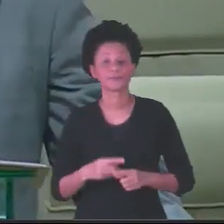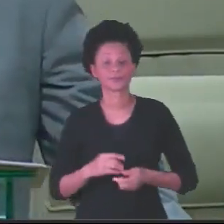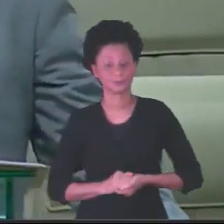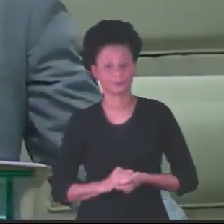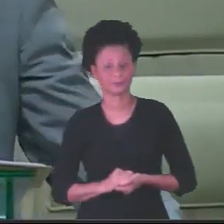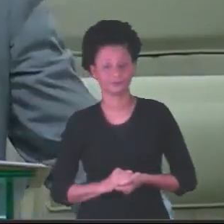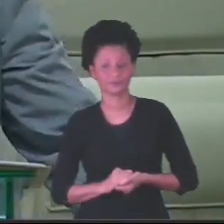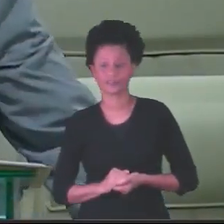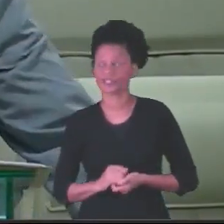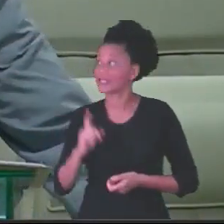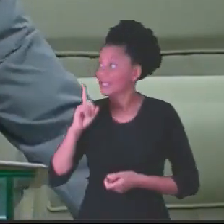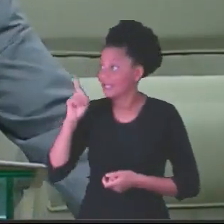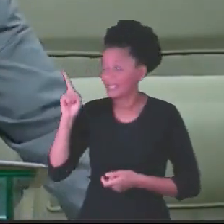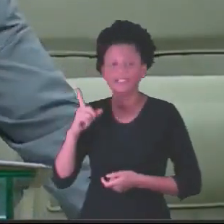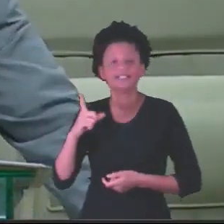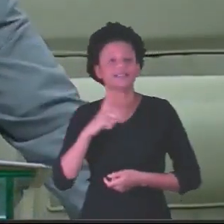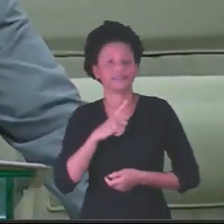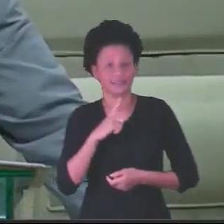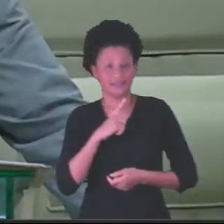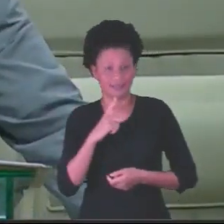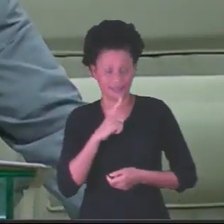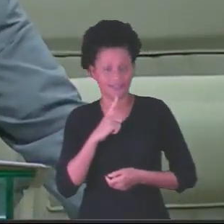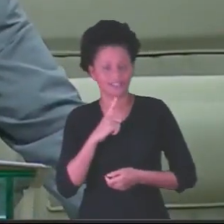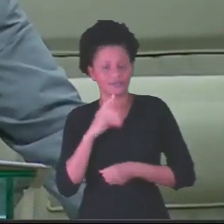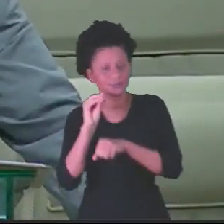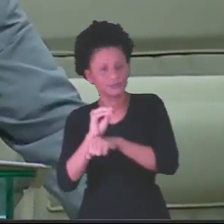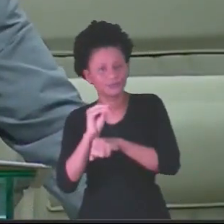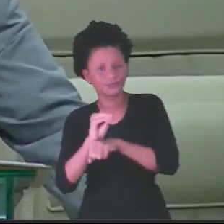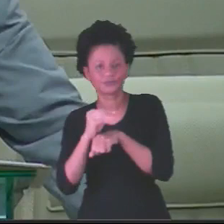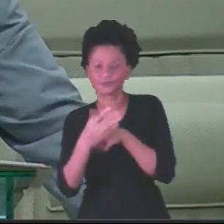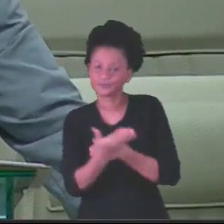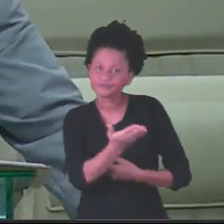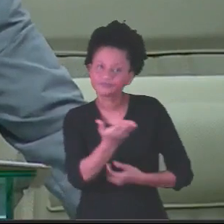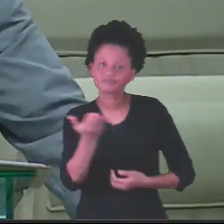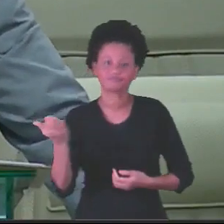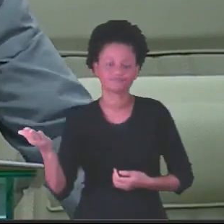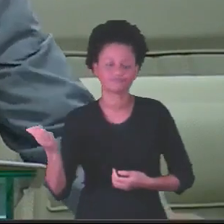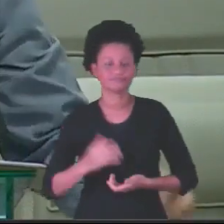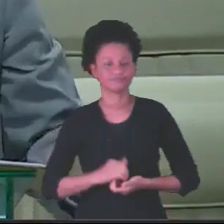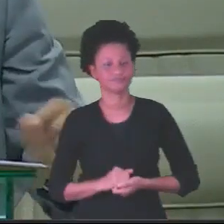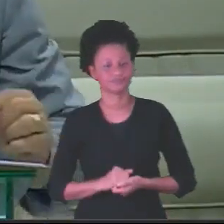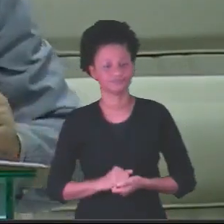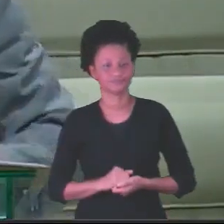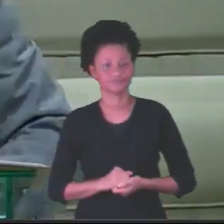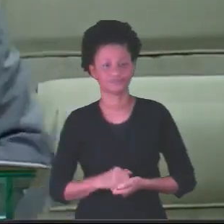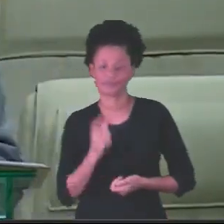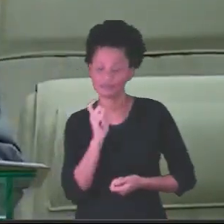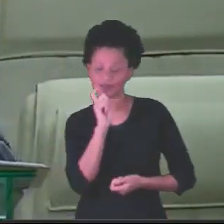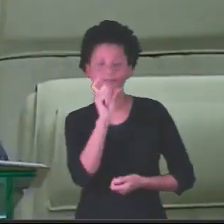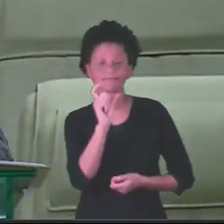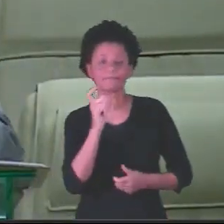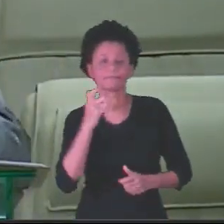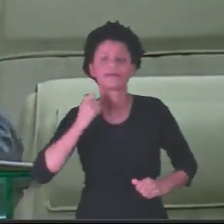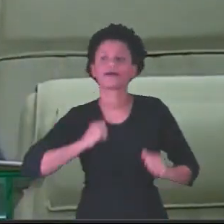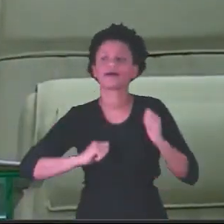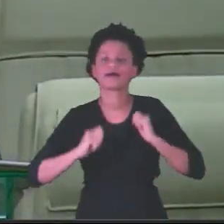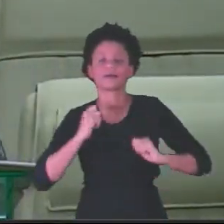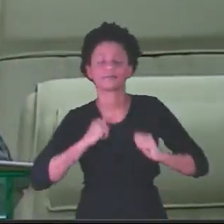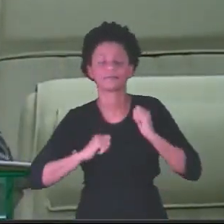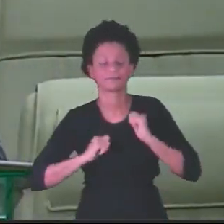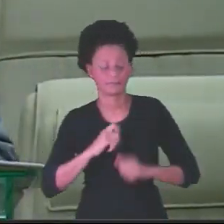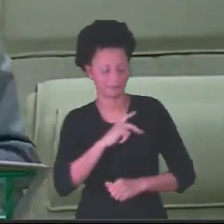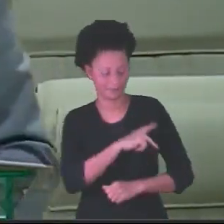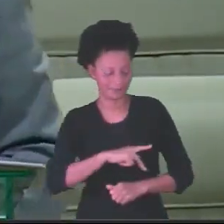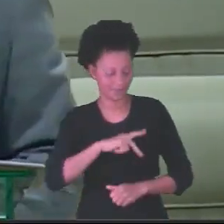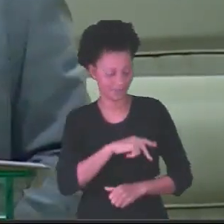porque ele tem cuidado de nós oi e a palavra ansiedade que paulo usa aqui